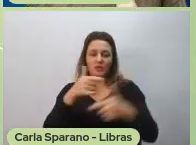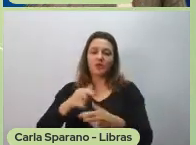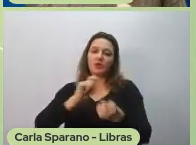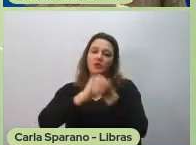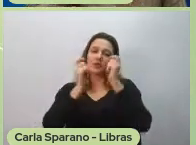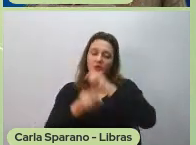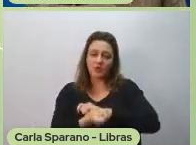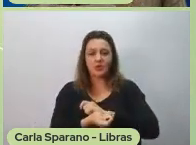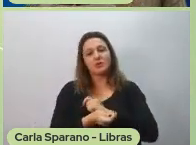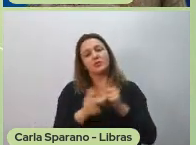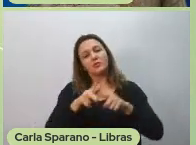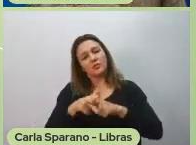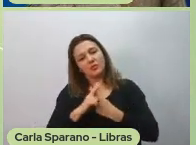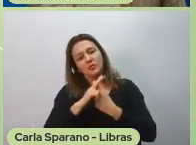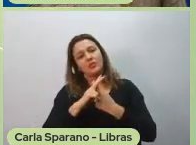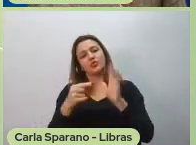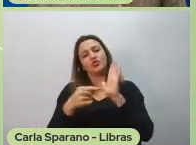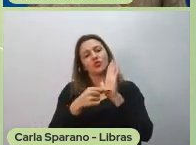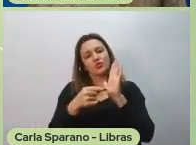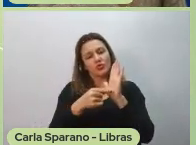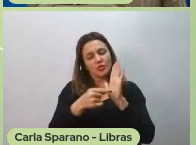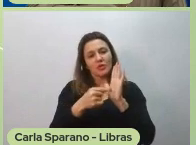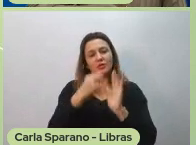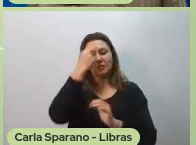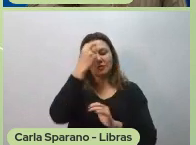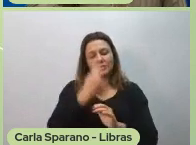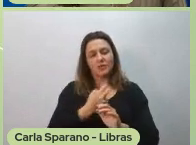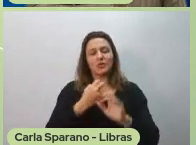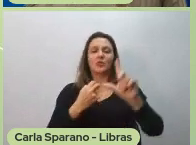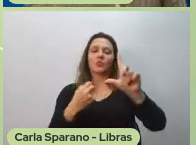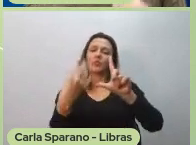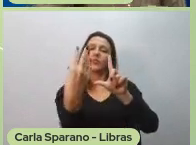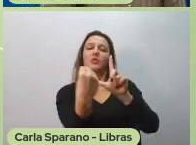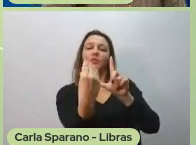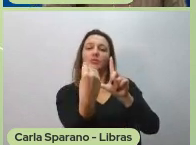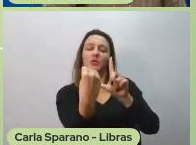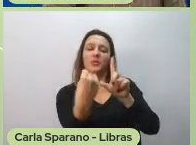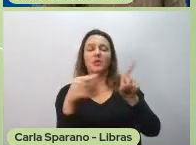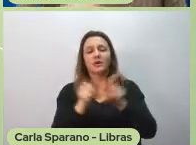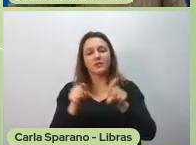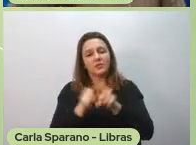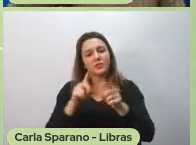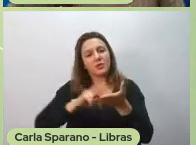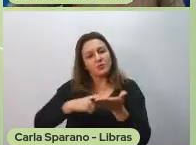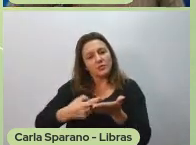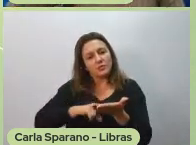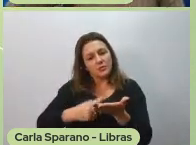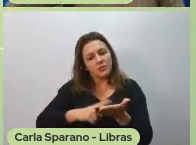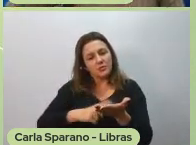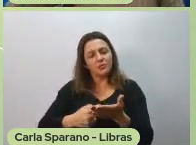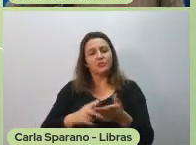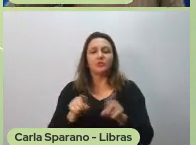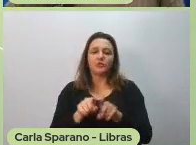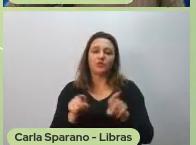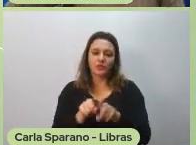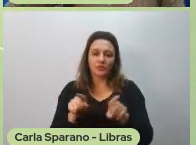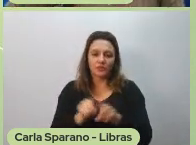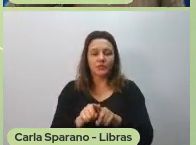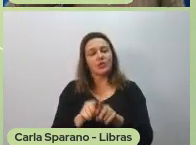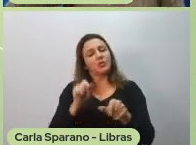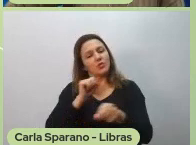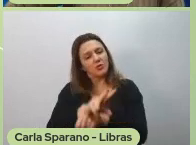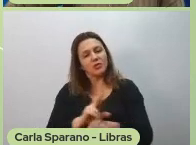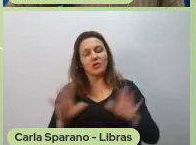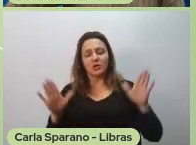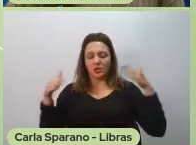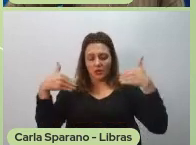deficientes visuais, para poder ler e-mails, tradução em libras. Tem exemplo de contratação de autistas. Uma delas